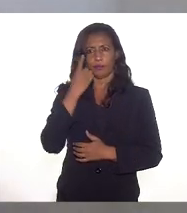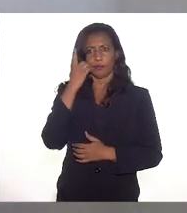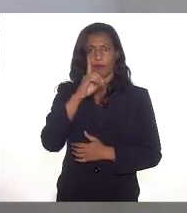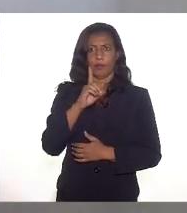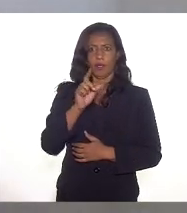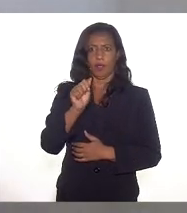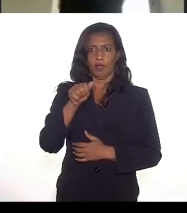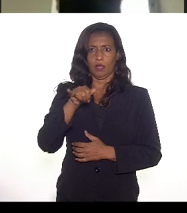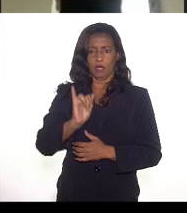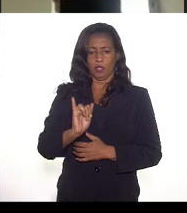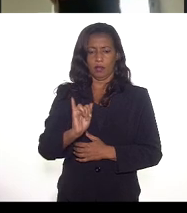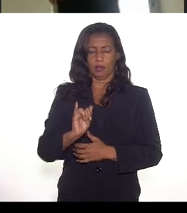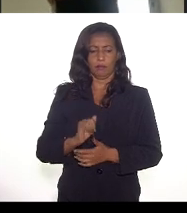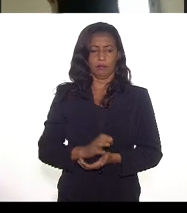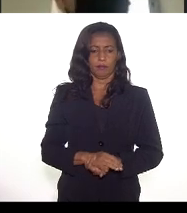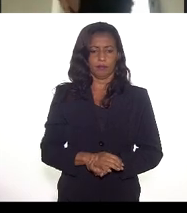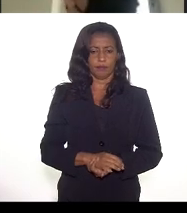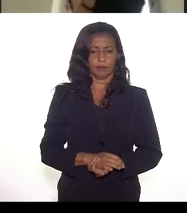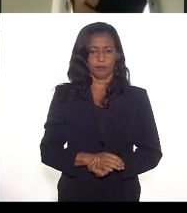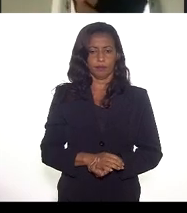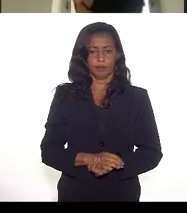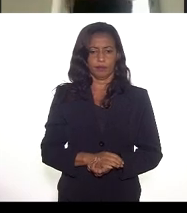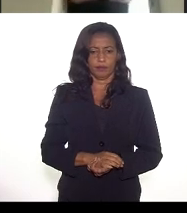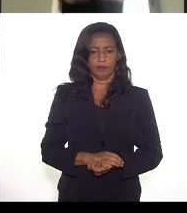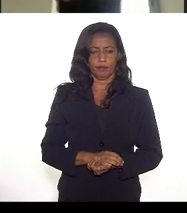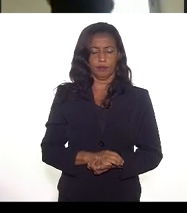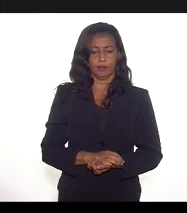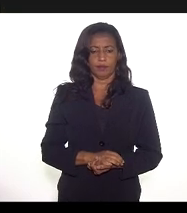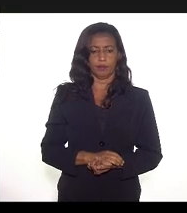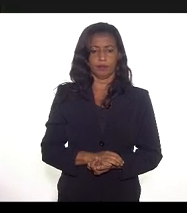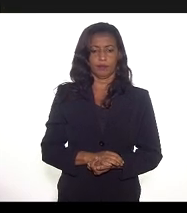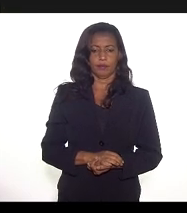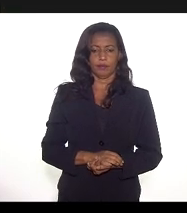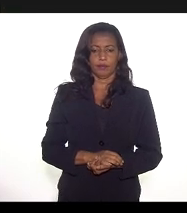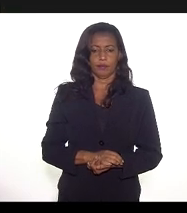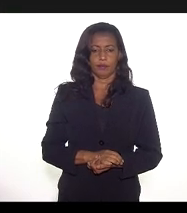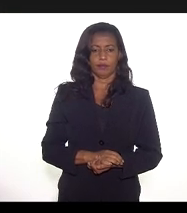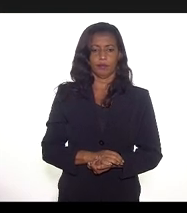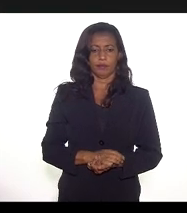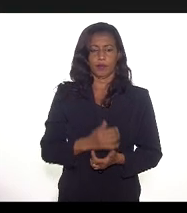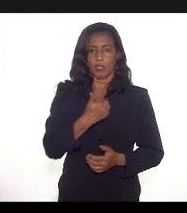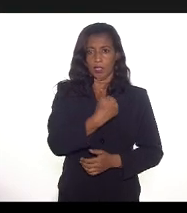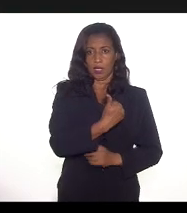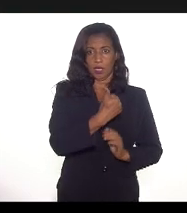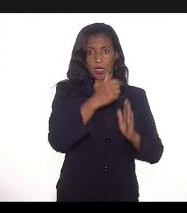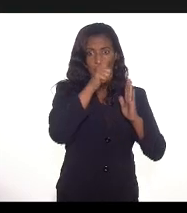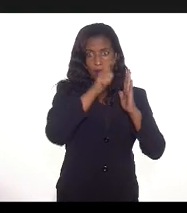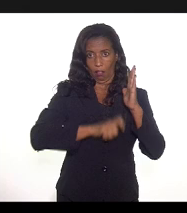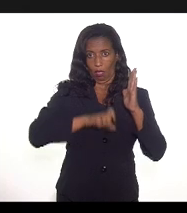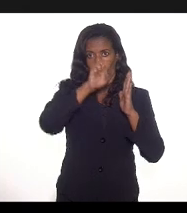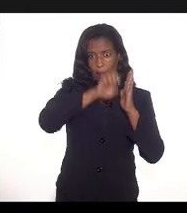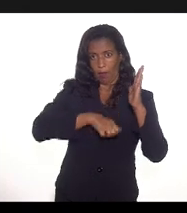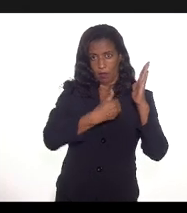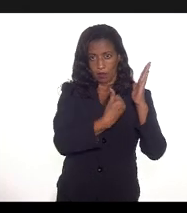Renata. Charles Batista, 19, fica pela aprovação. E a 19.